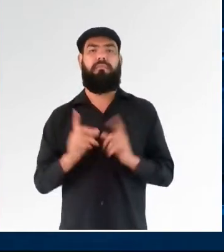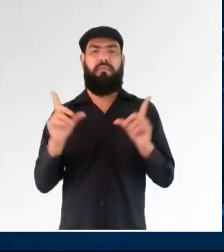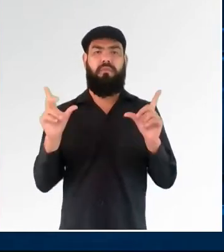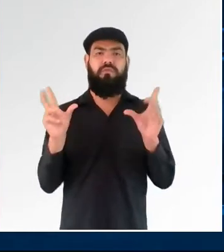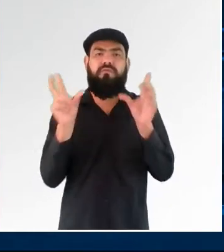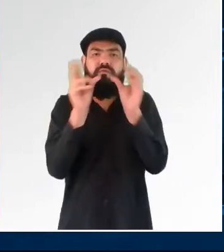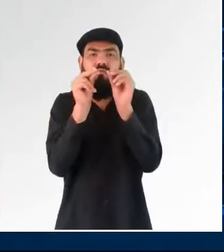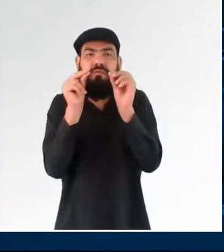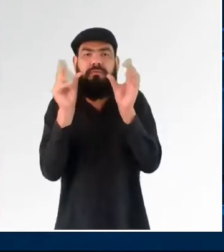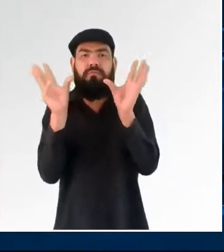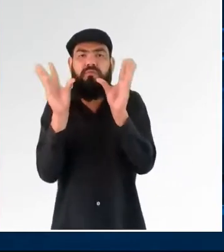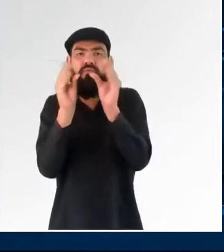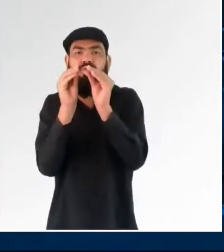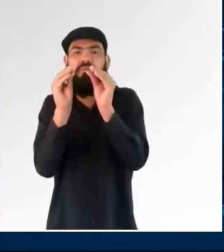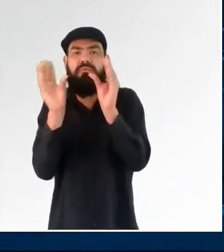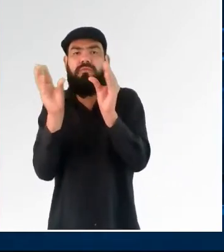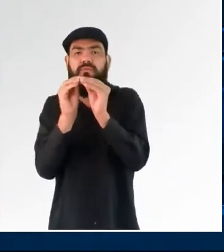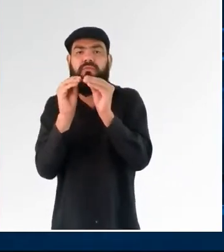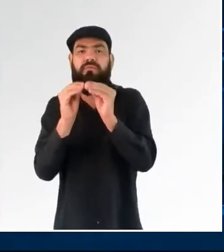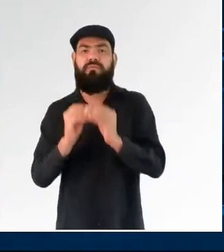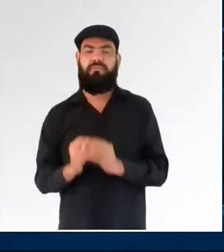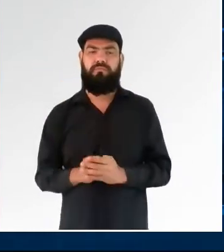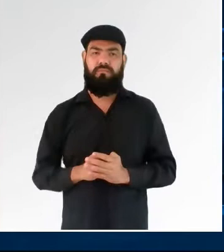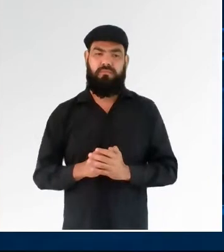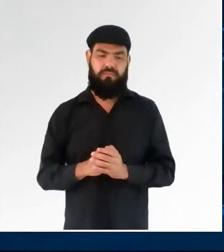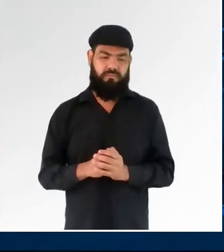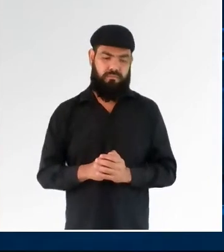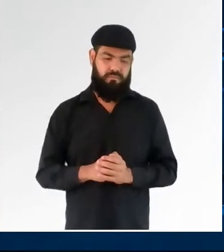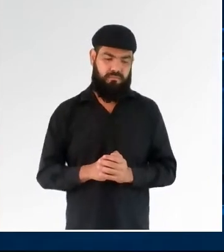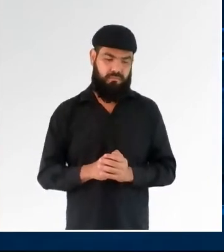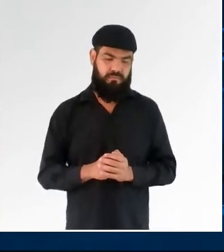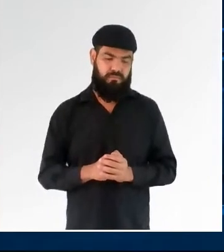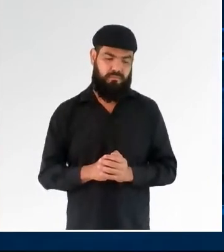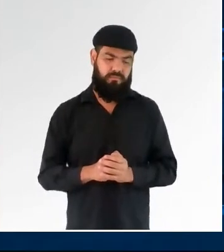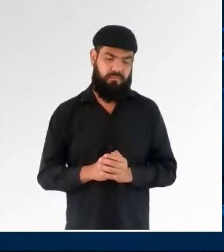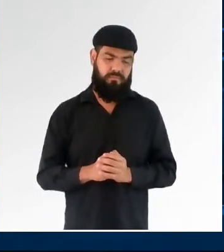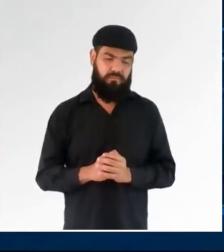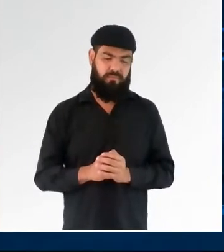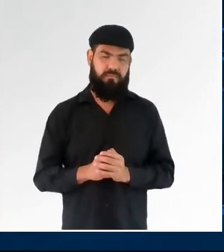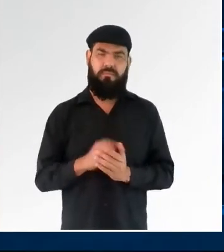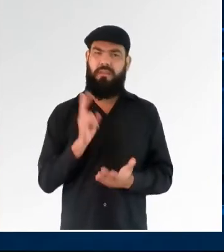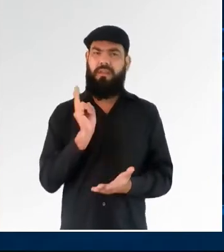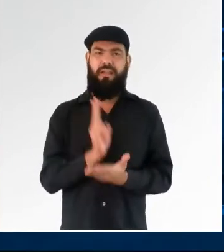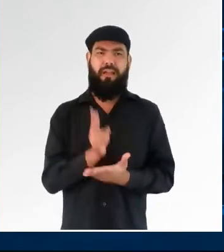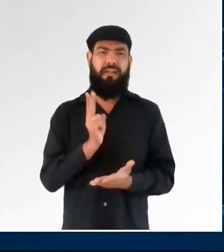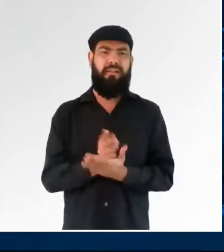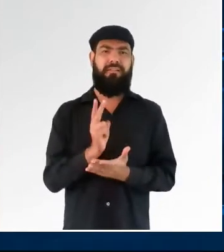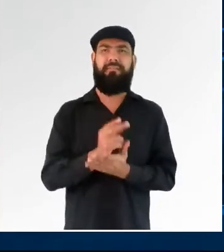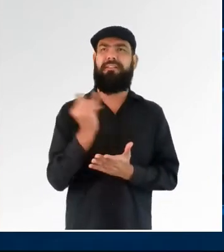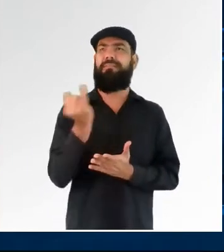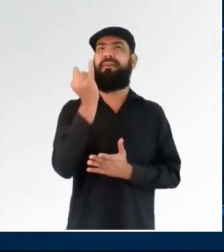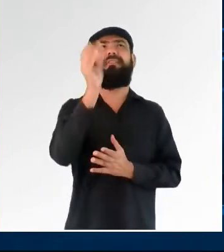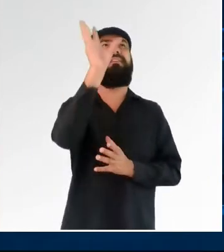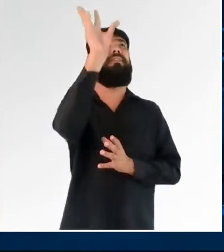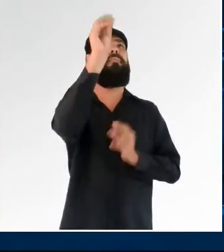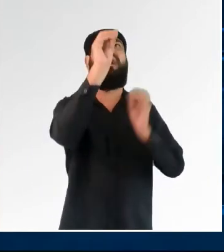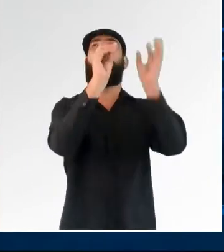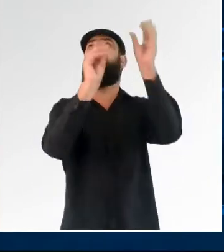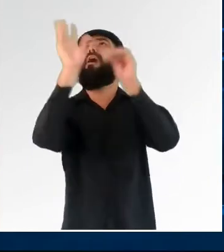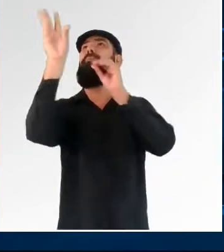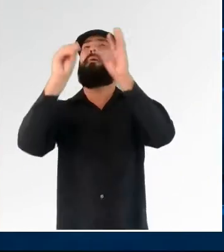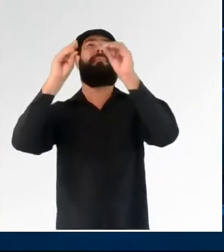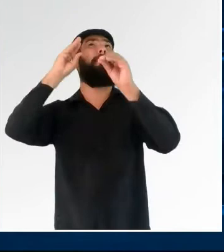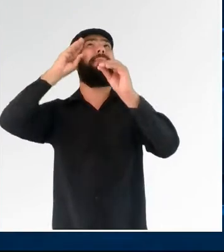né? Abreviação, pegando os pontos mais importantes, as ideias principais, os fatos